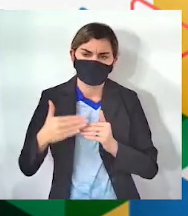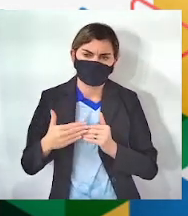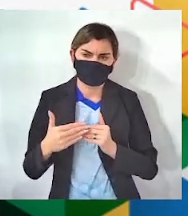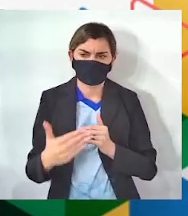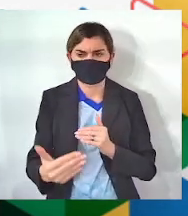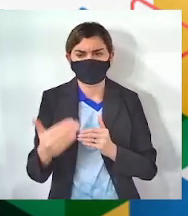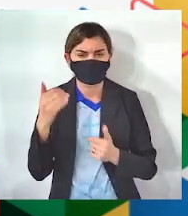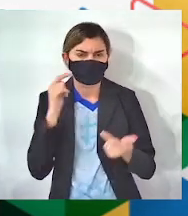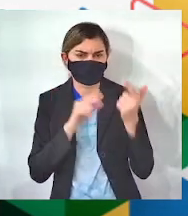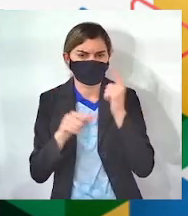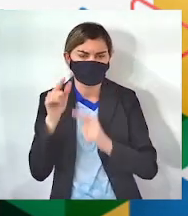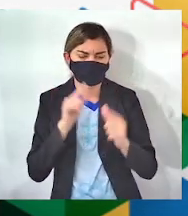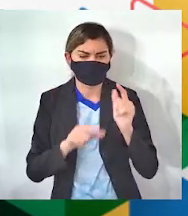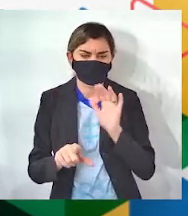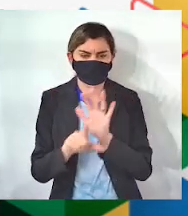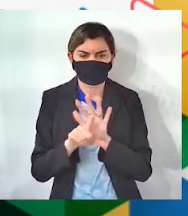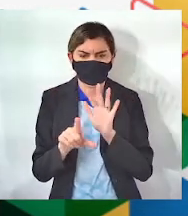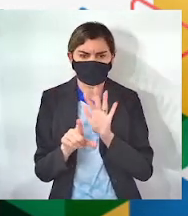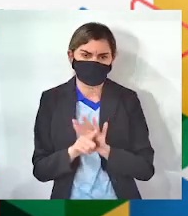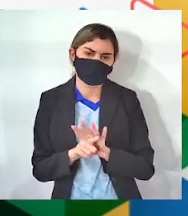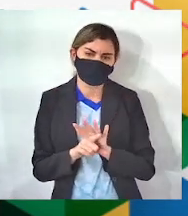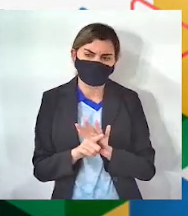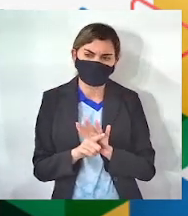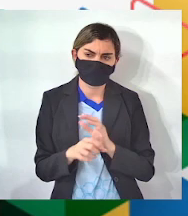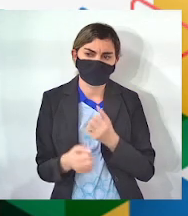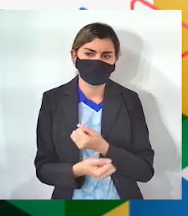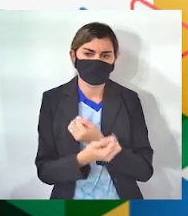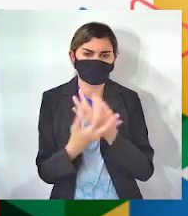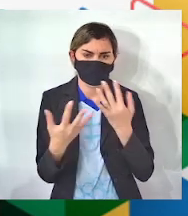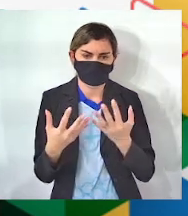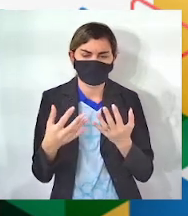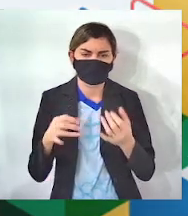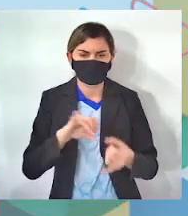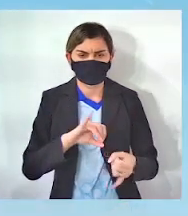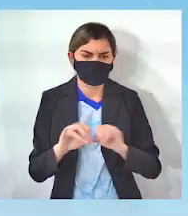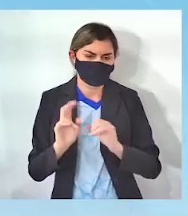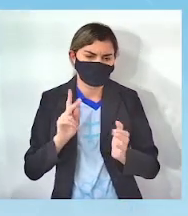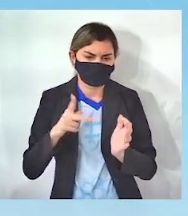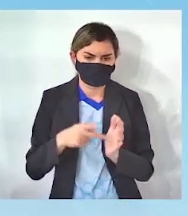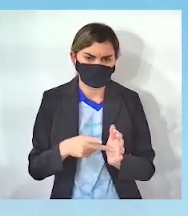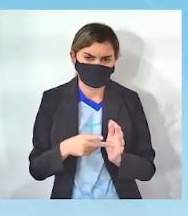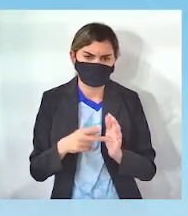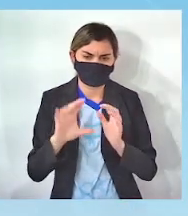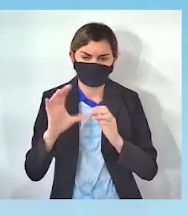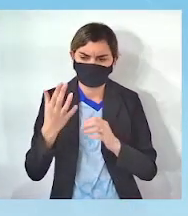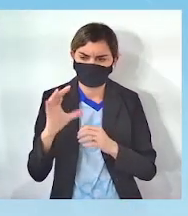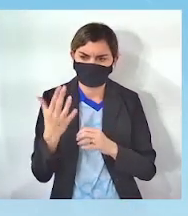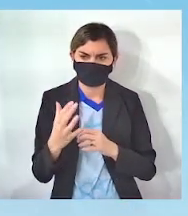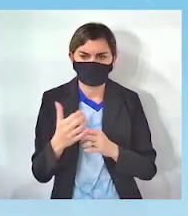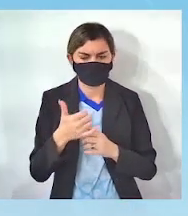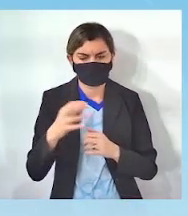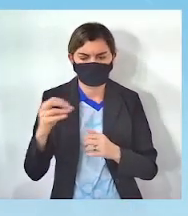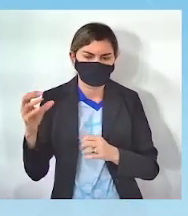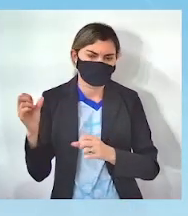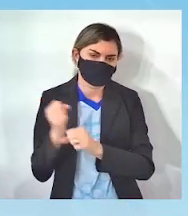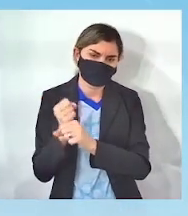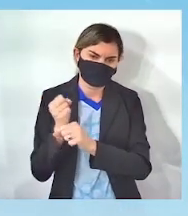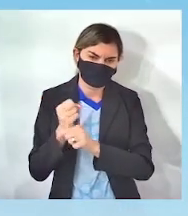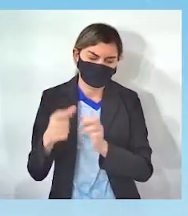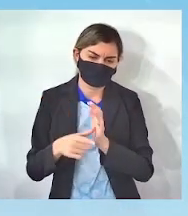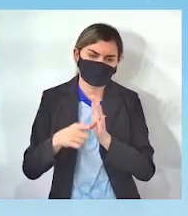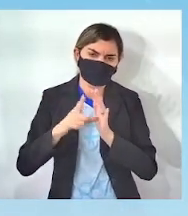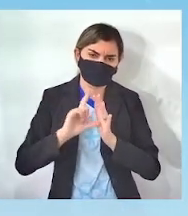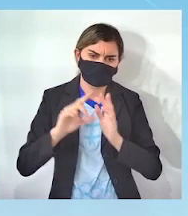dos resultados das leis ponderais, quando a química de fato está virando ciência. 100 anos antes disso daí, a